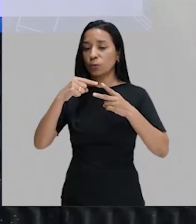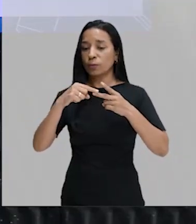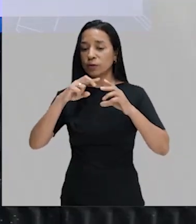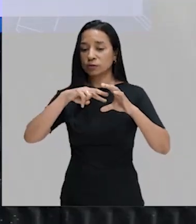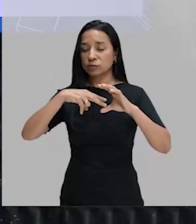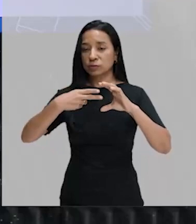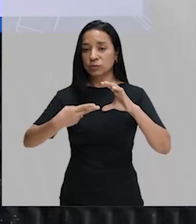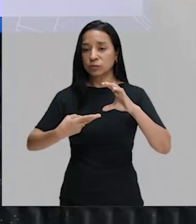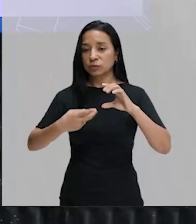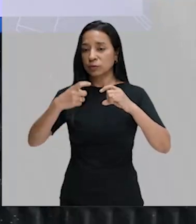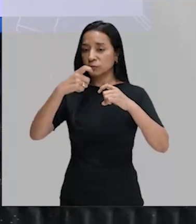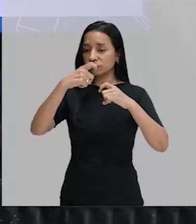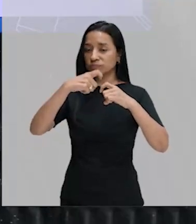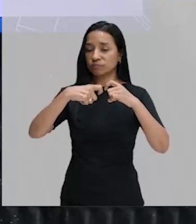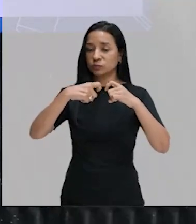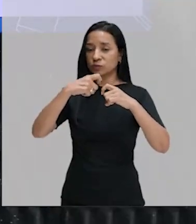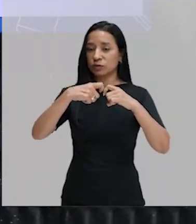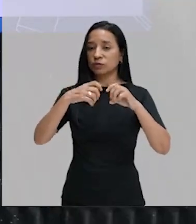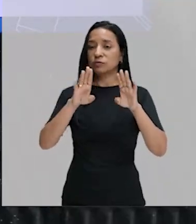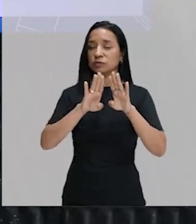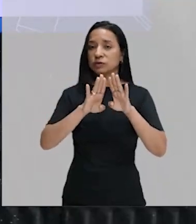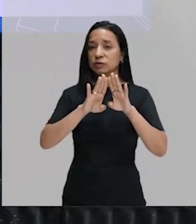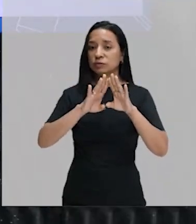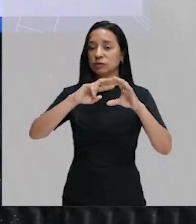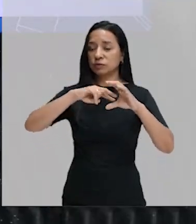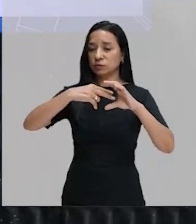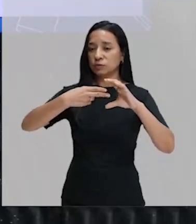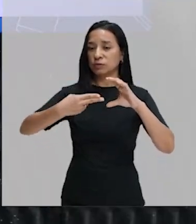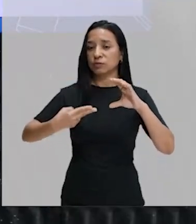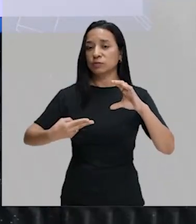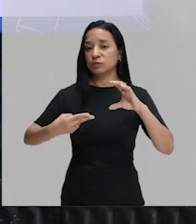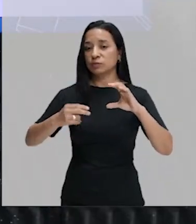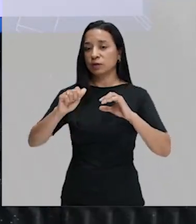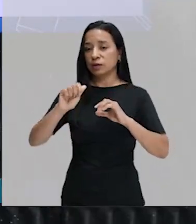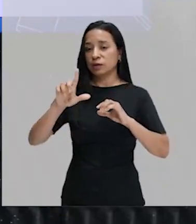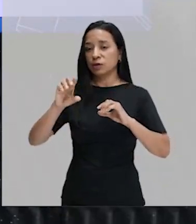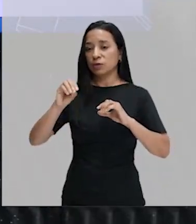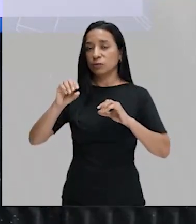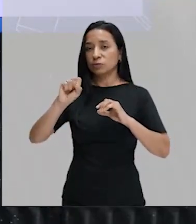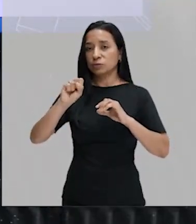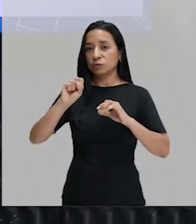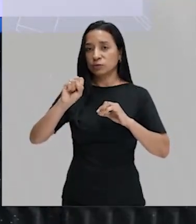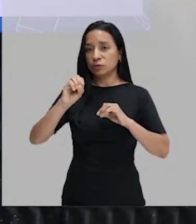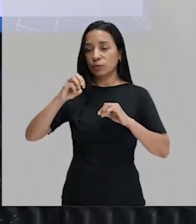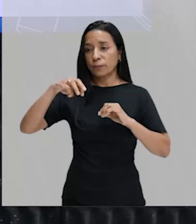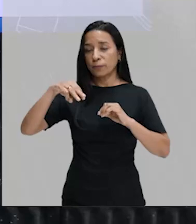Esse par de cromossomo sexual é também chamado de cromossomo alossômico.